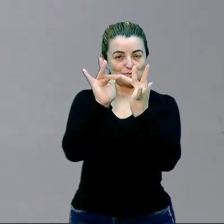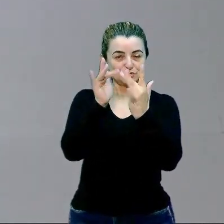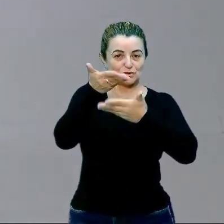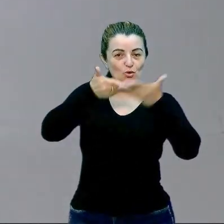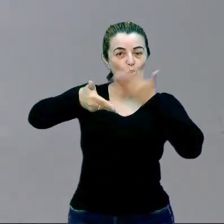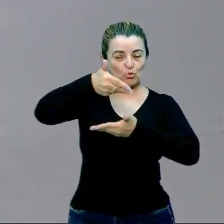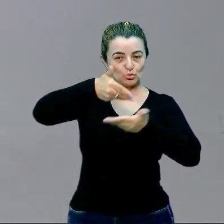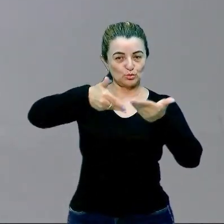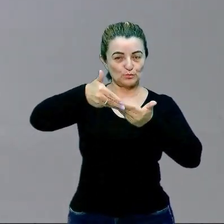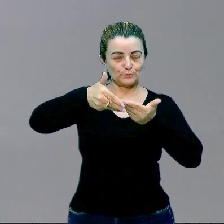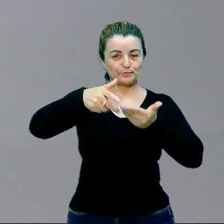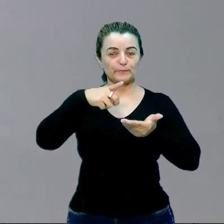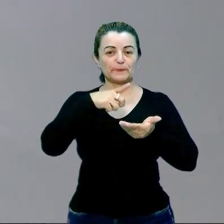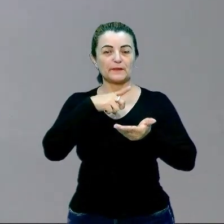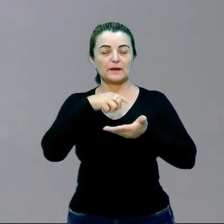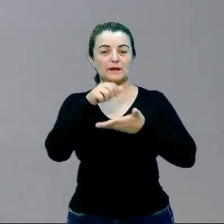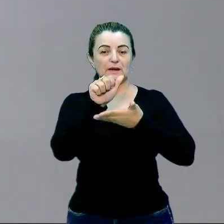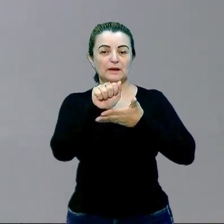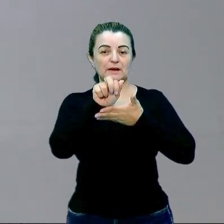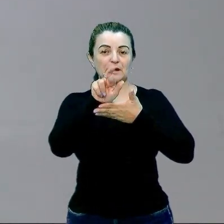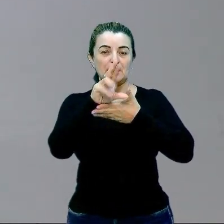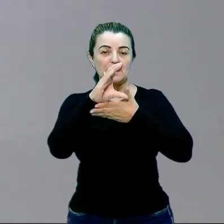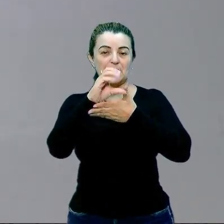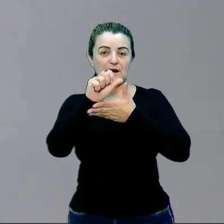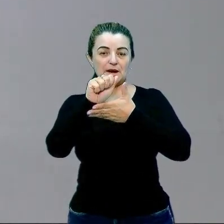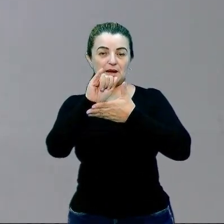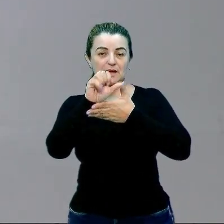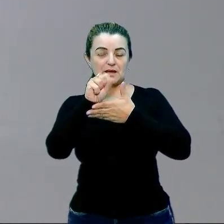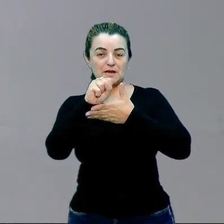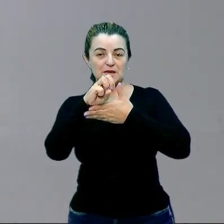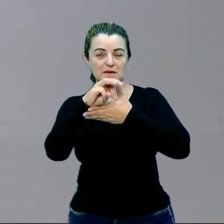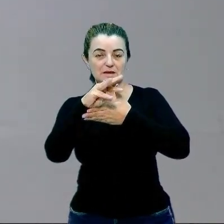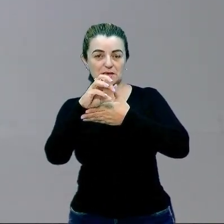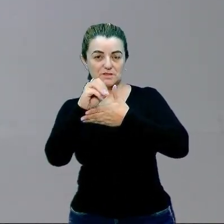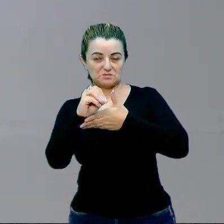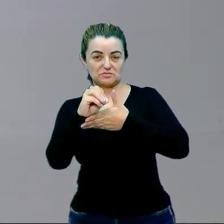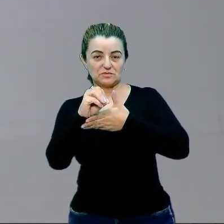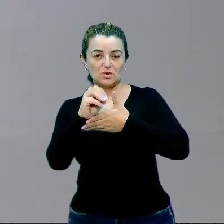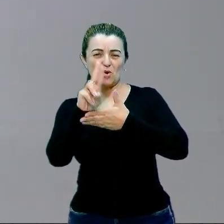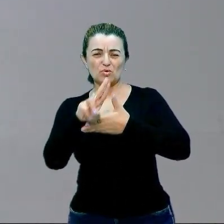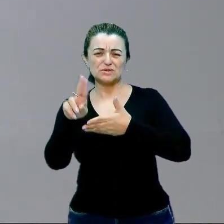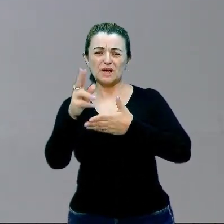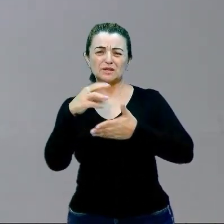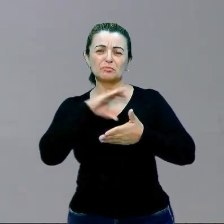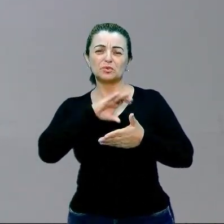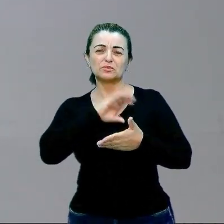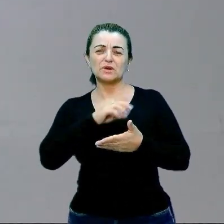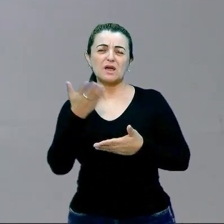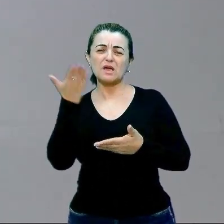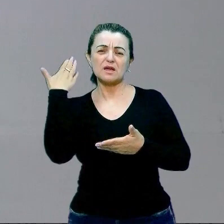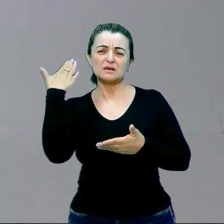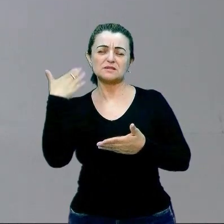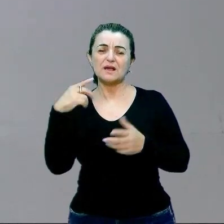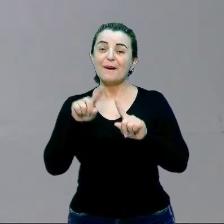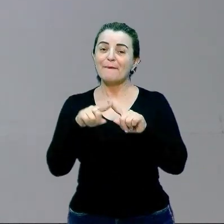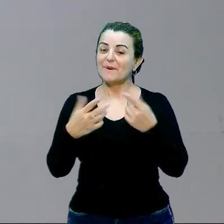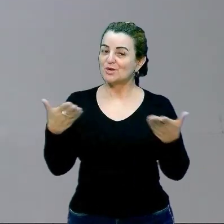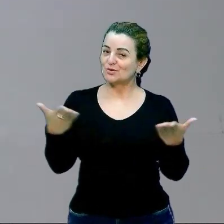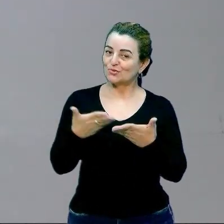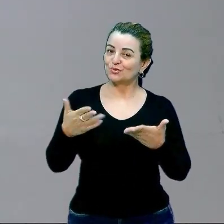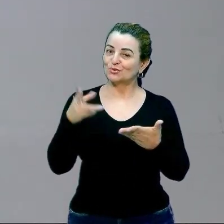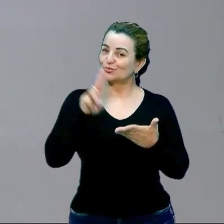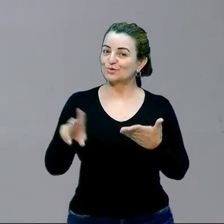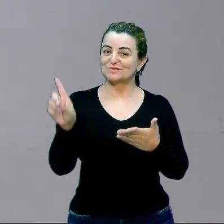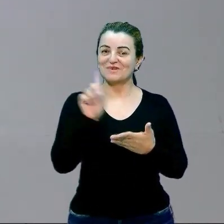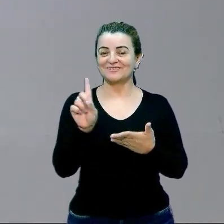arcaísmo, é um termo que era usado na língua portuguesa, mas que entrou em desuso, quer dizer, eu não uso mais, a língua mudou e